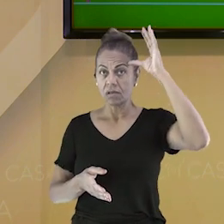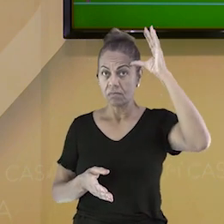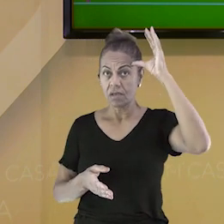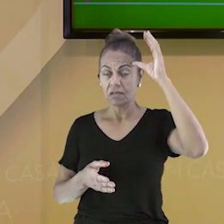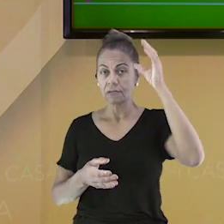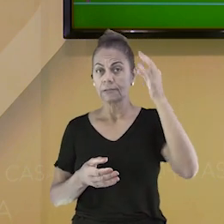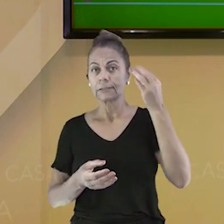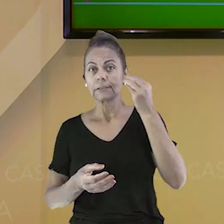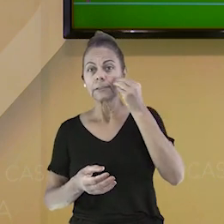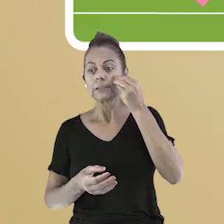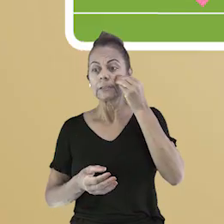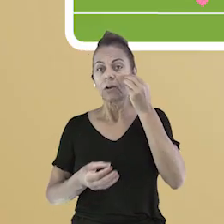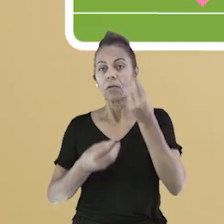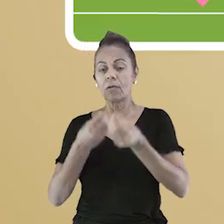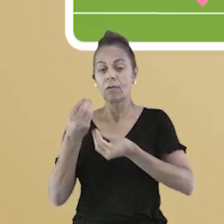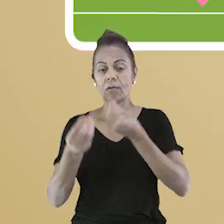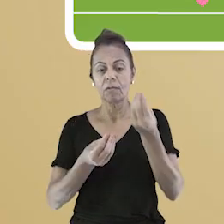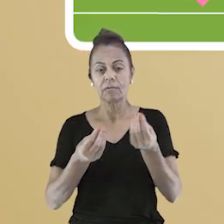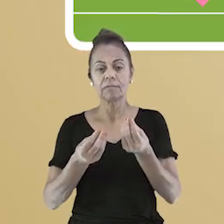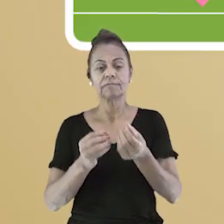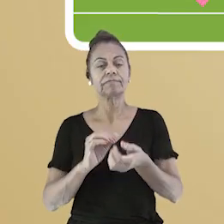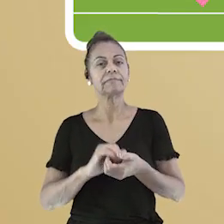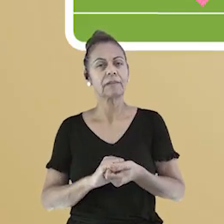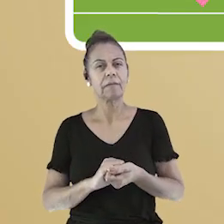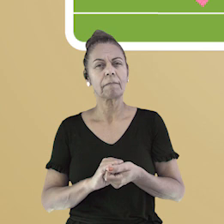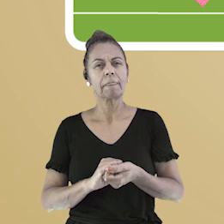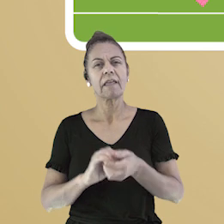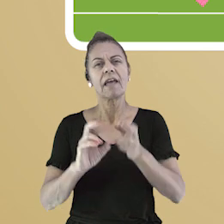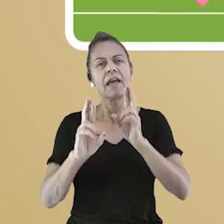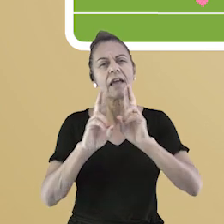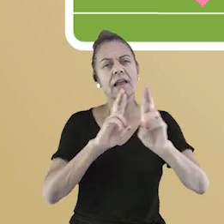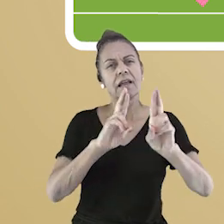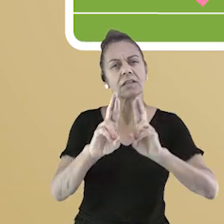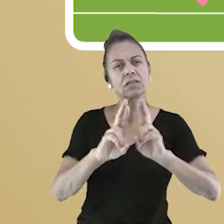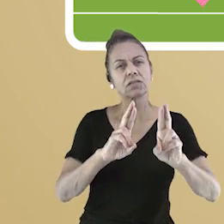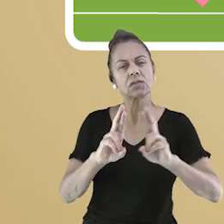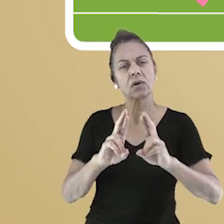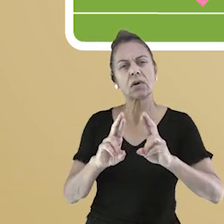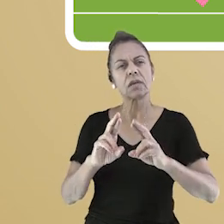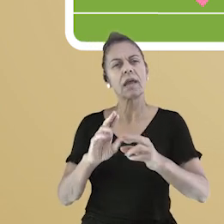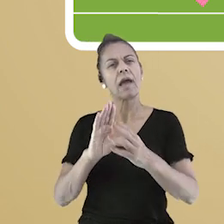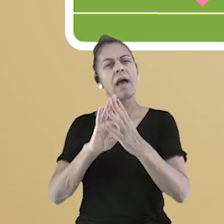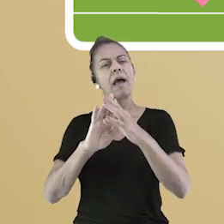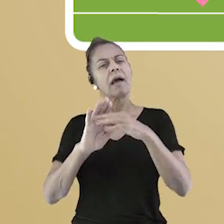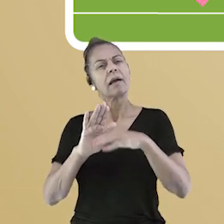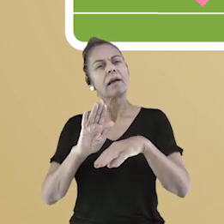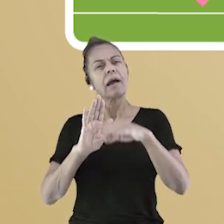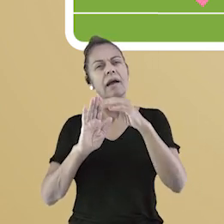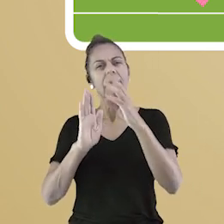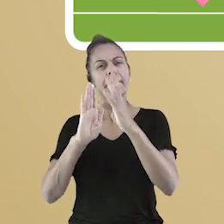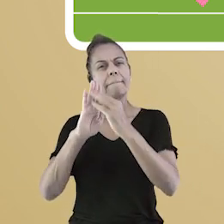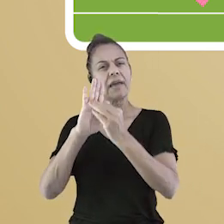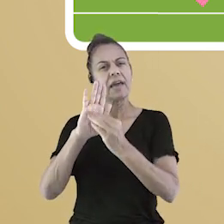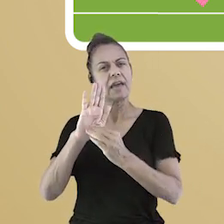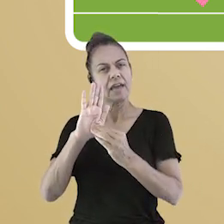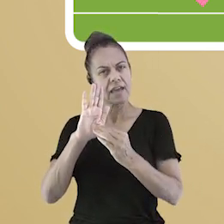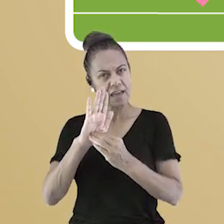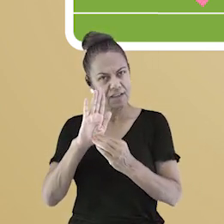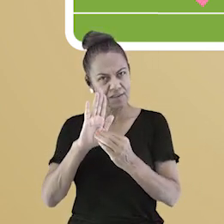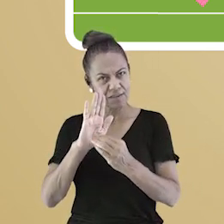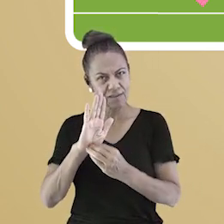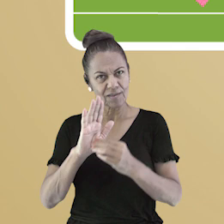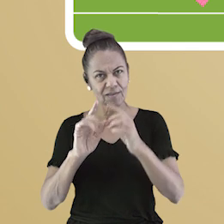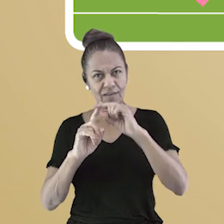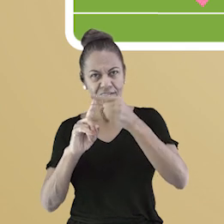conhecimentos? Vamos lá? Gente, relacione cada método contraceptivo à característica que lhe